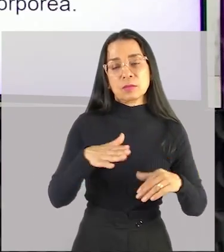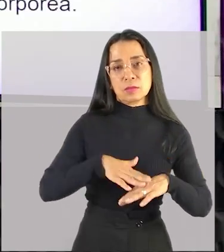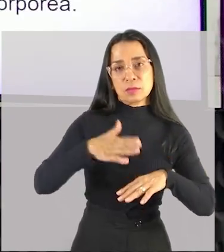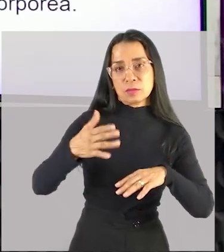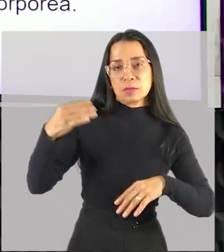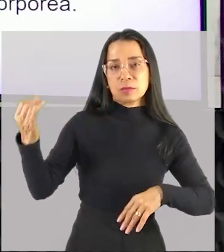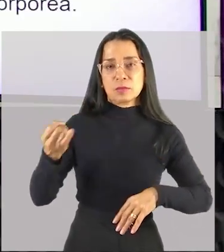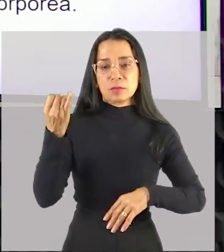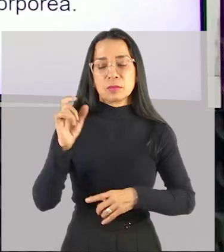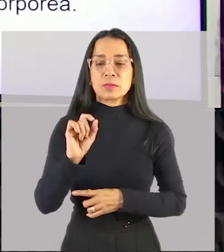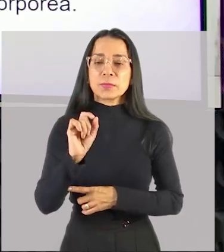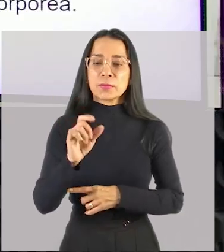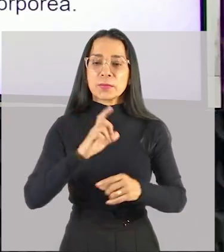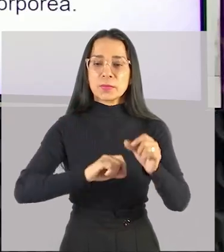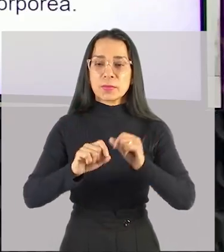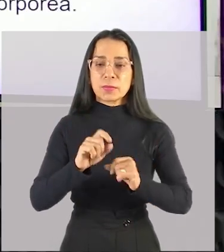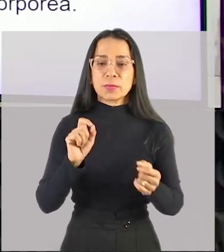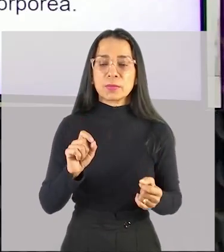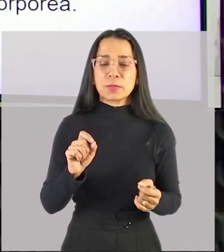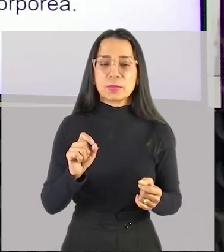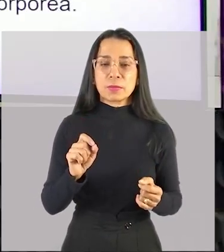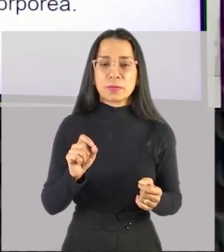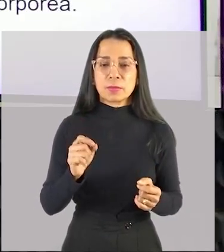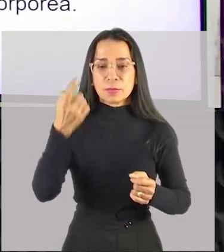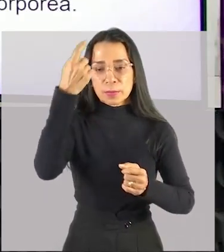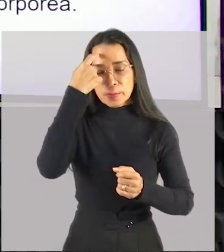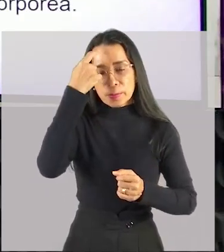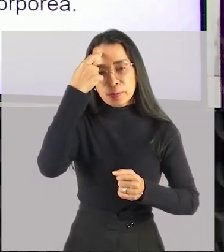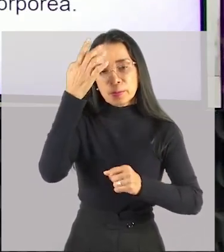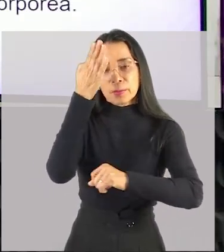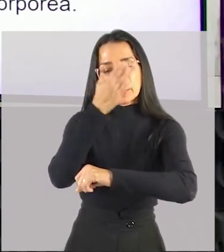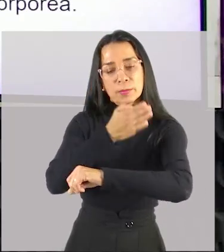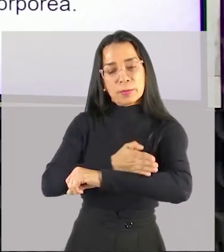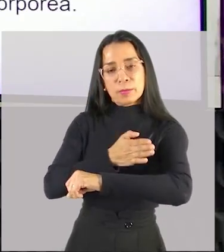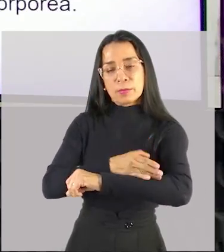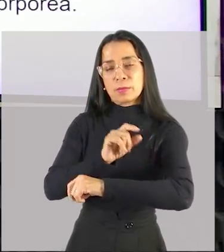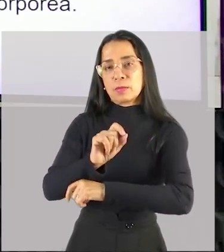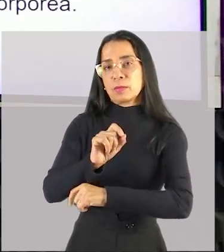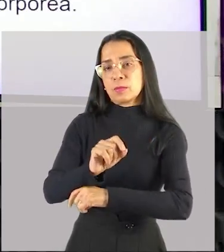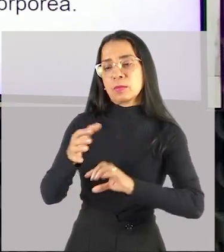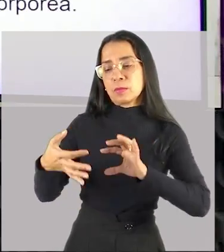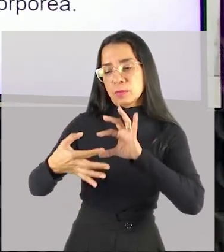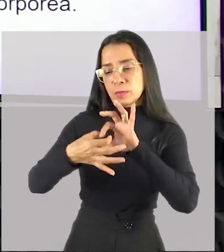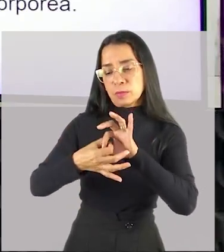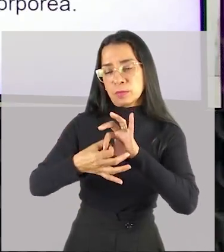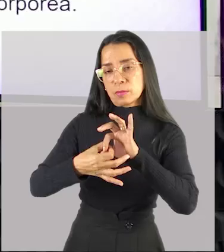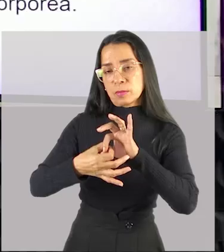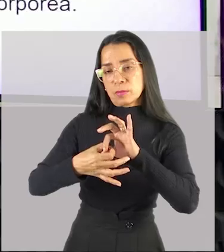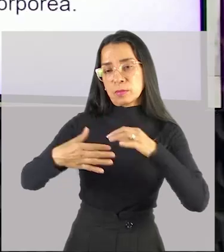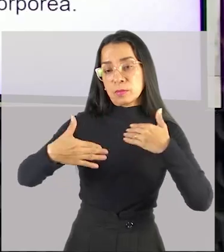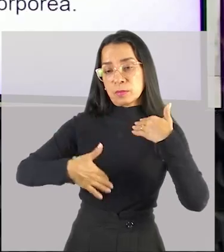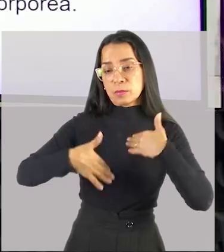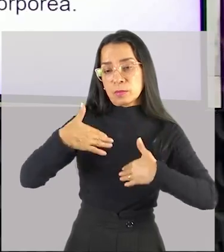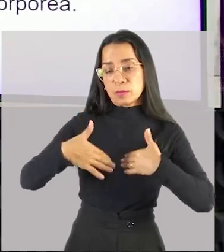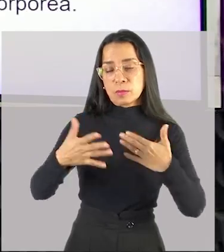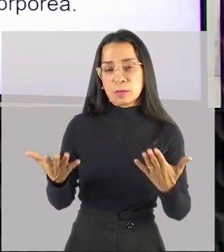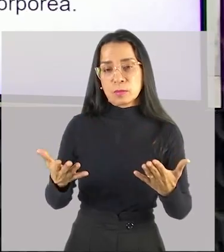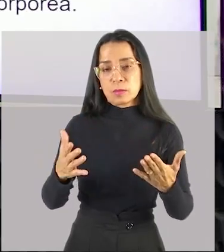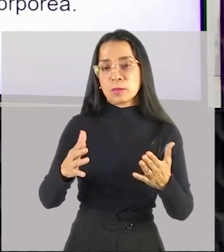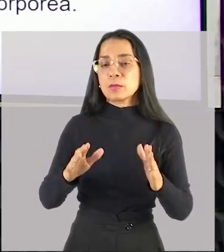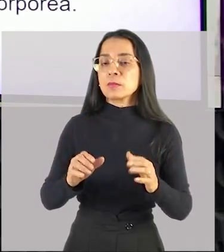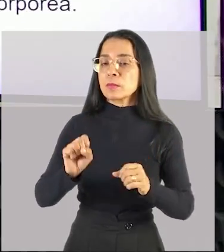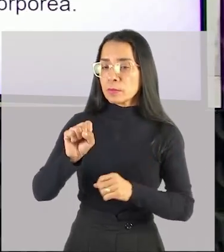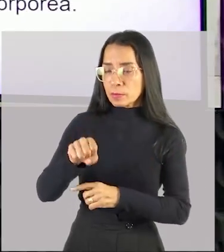mais importante aqui para o pensamento medieval não é aquilo que está ligado à carne e à matéria, mas aquilo que está ligado